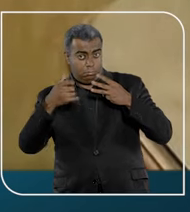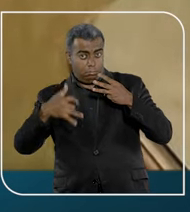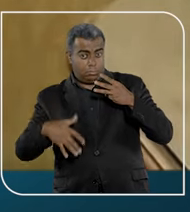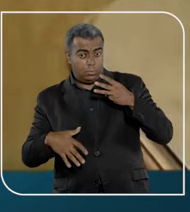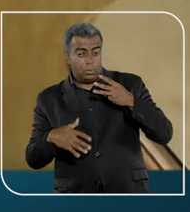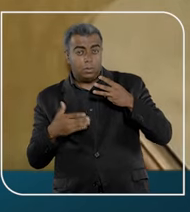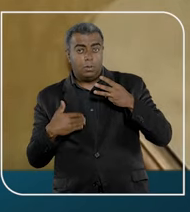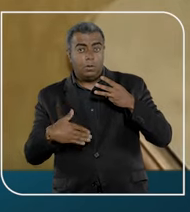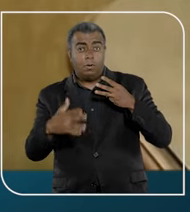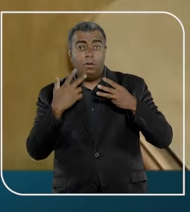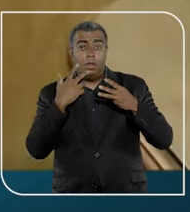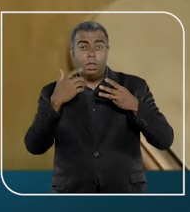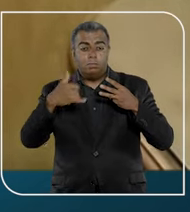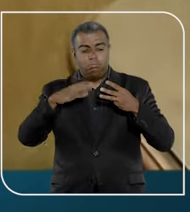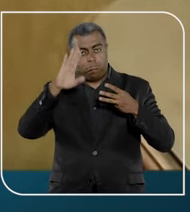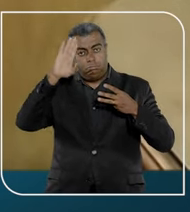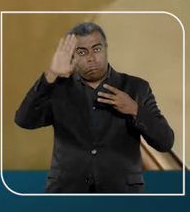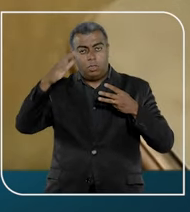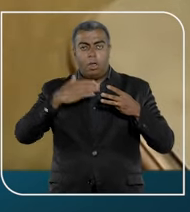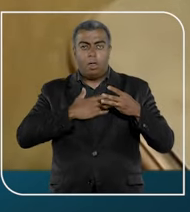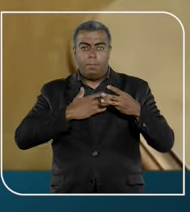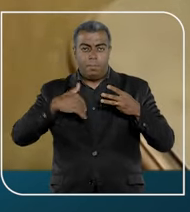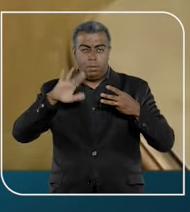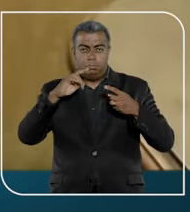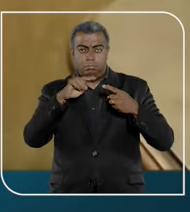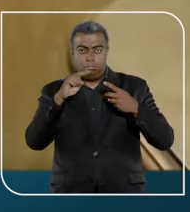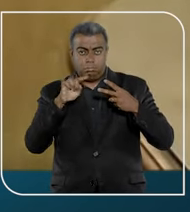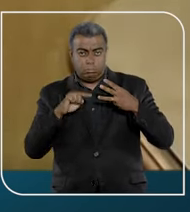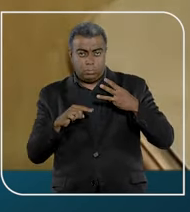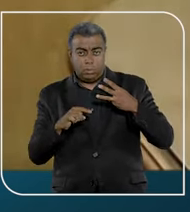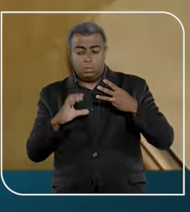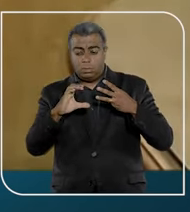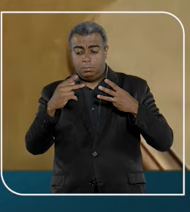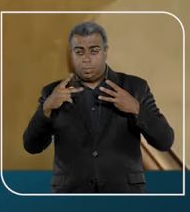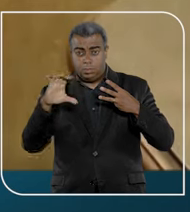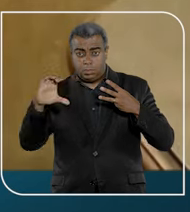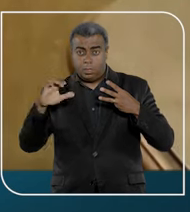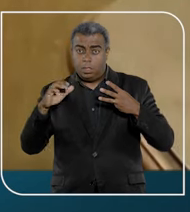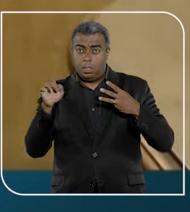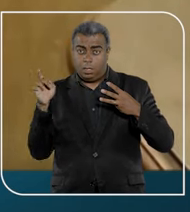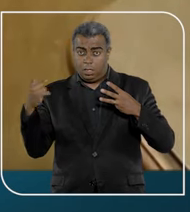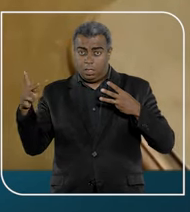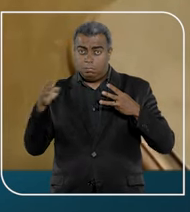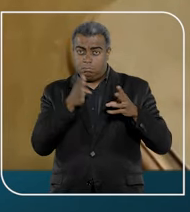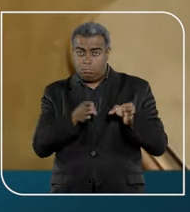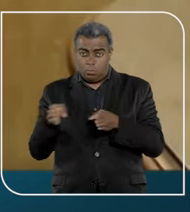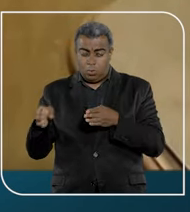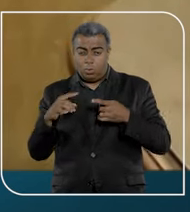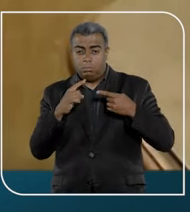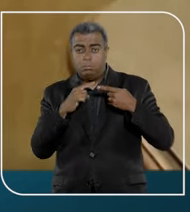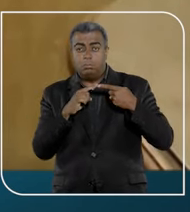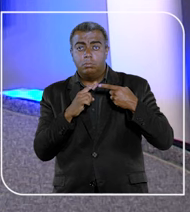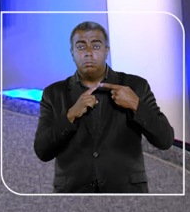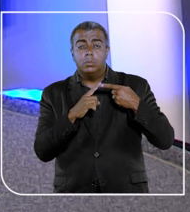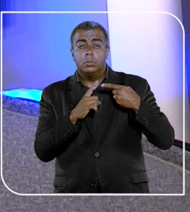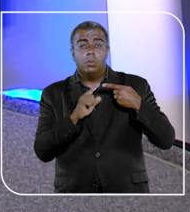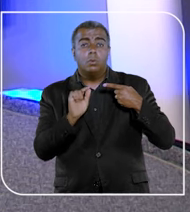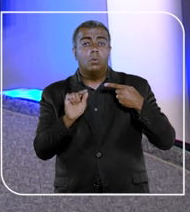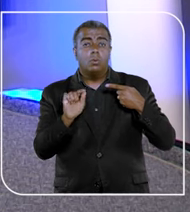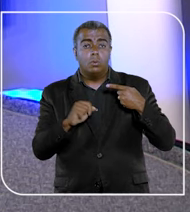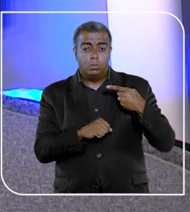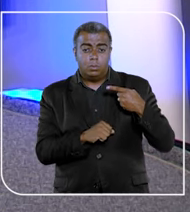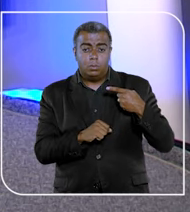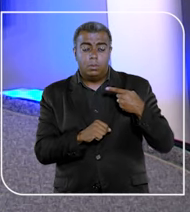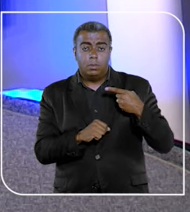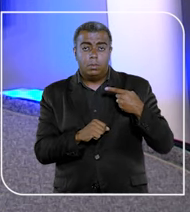formas, e eu vou falar na ordem de preferência que o próprio CPC estabelece. Tá?